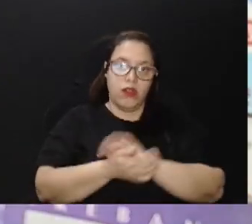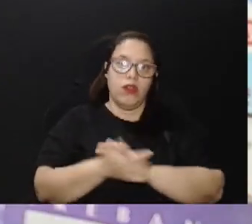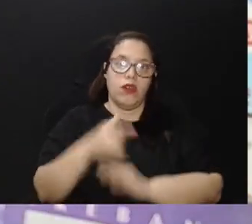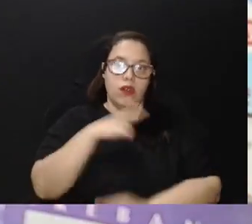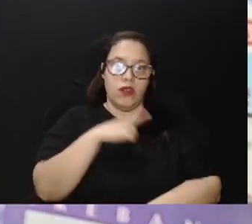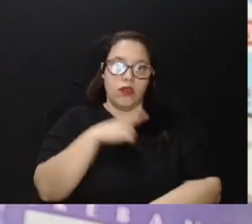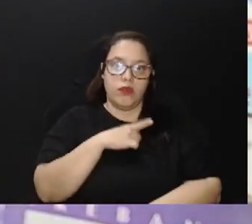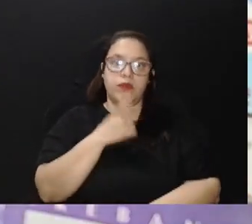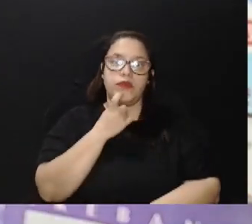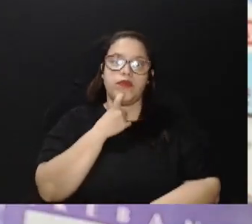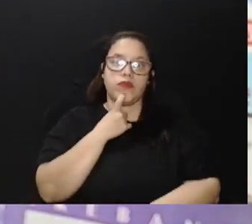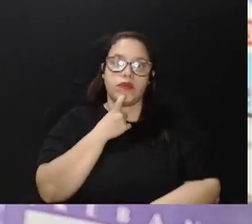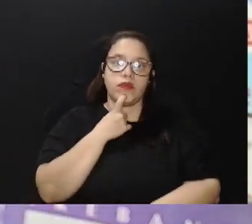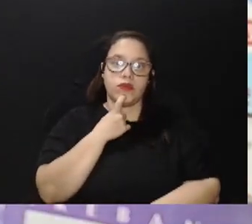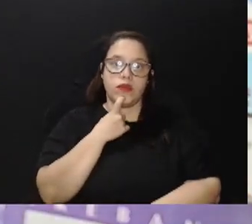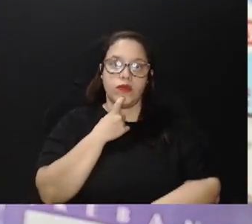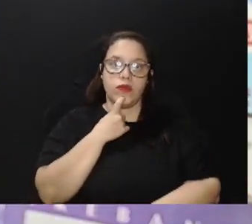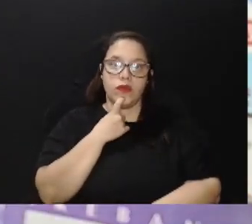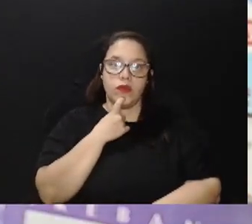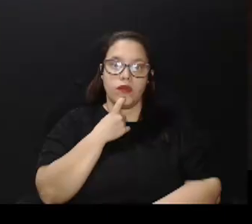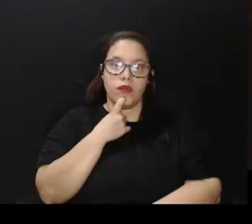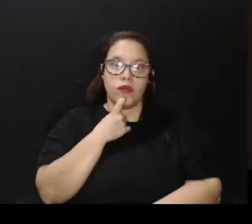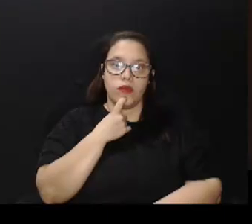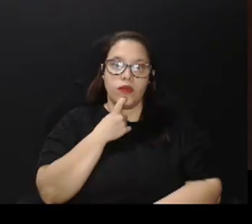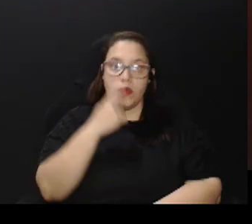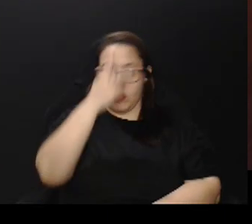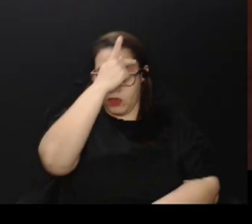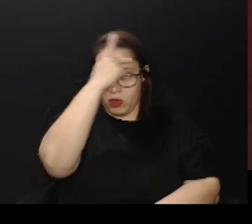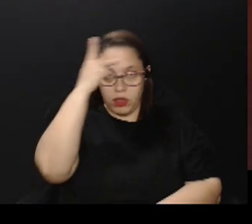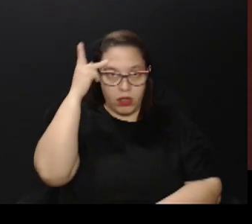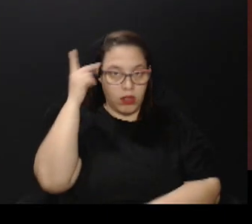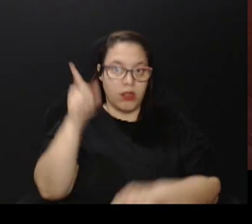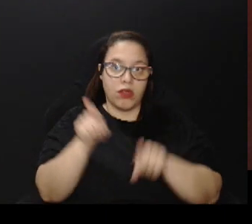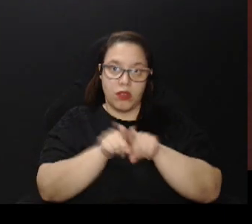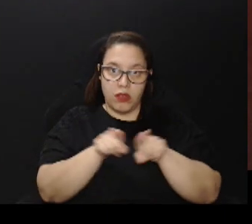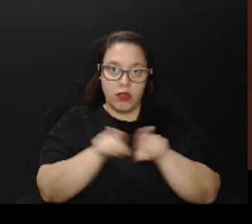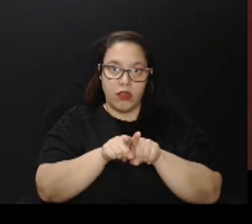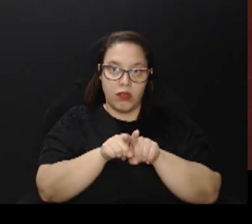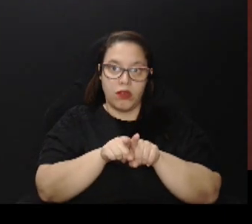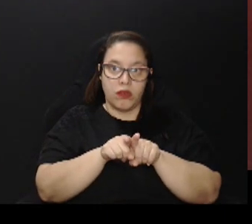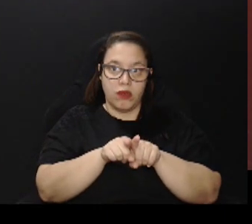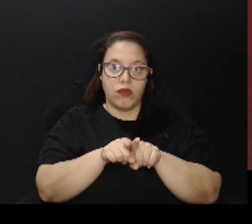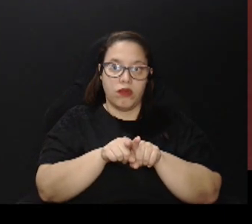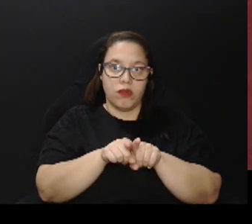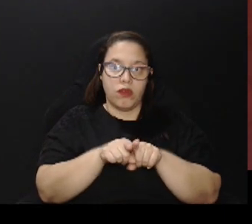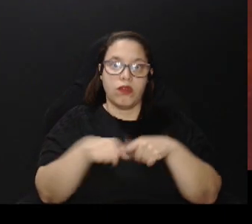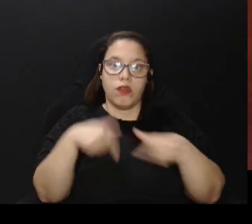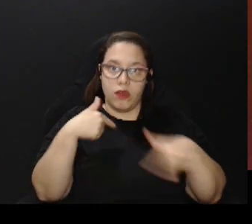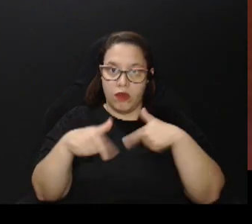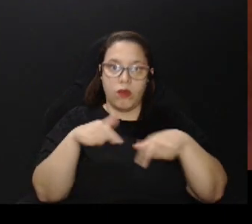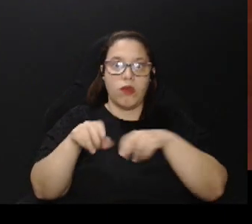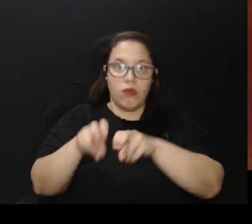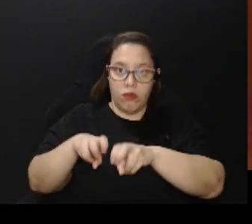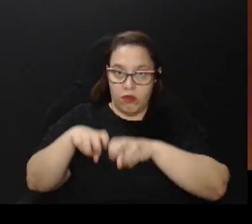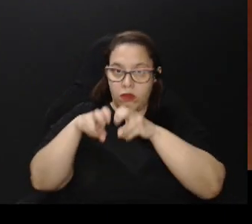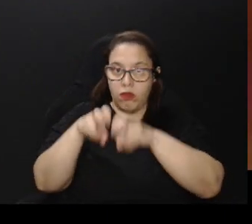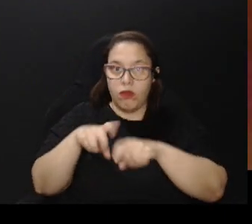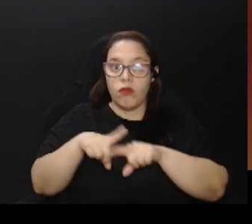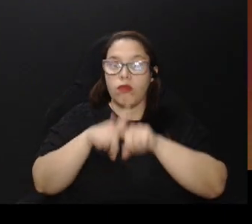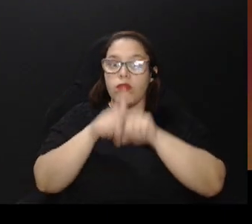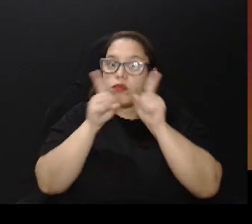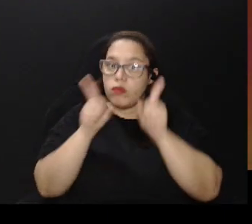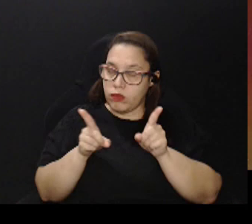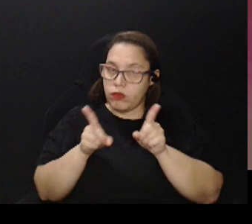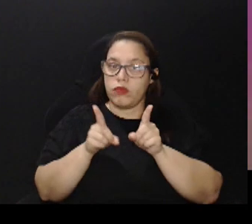Campinas, as pessoas vieram mesmo para trabalhar na roça. Mas, principalmente